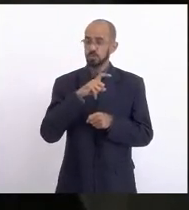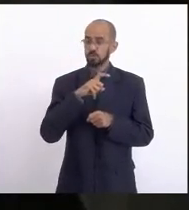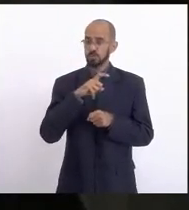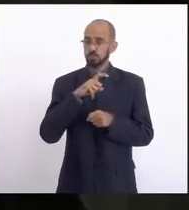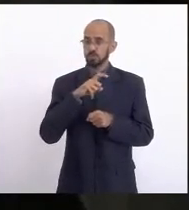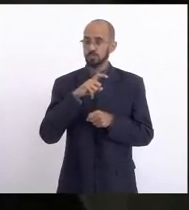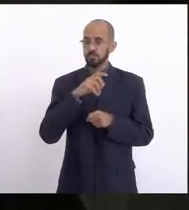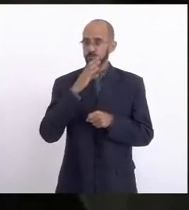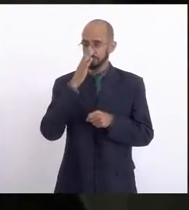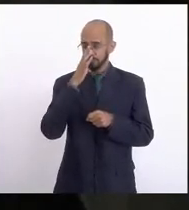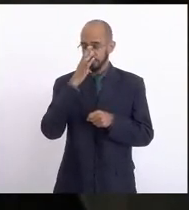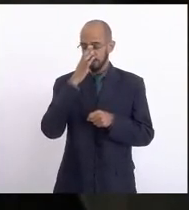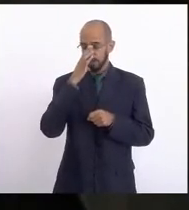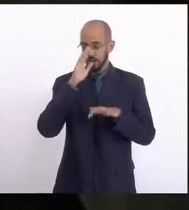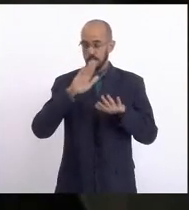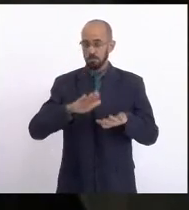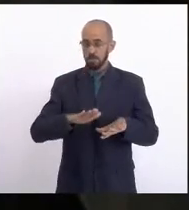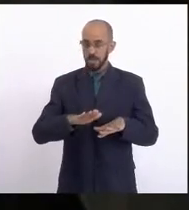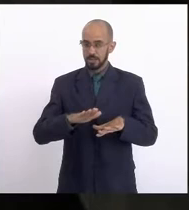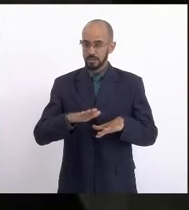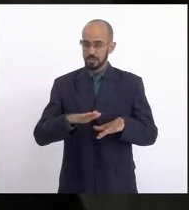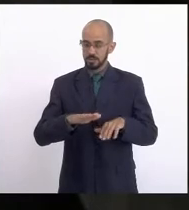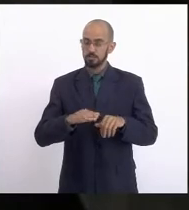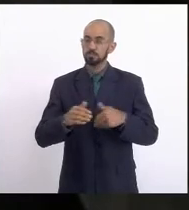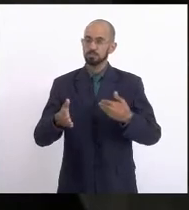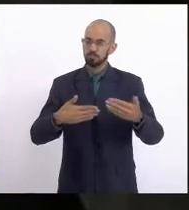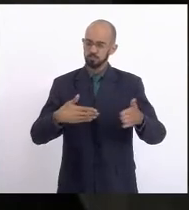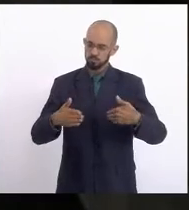mas extremamente profícuo.